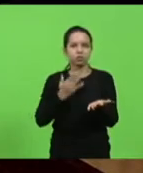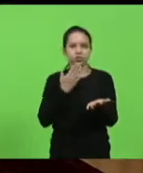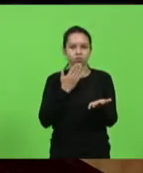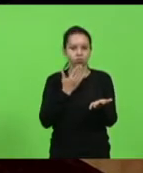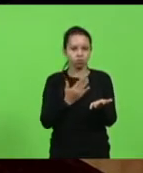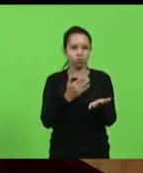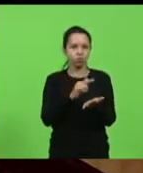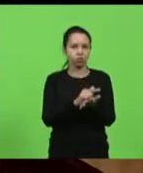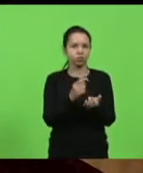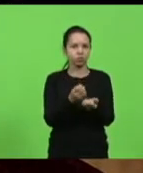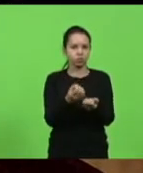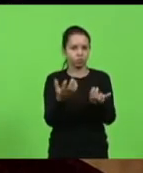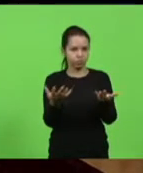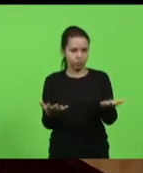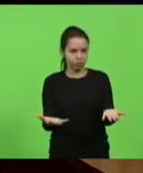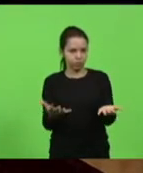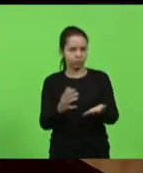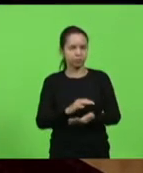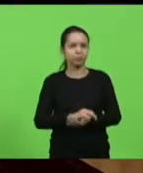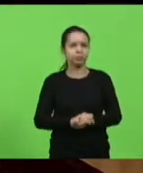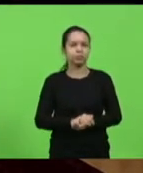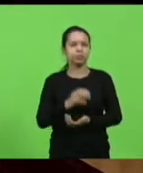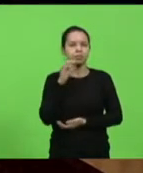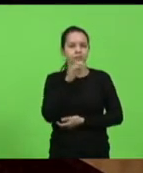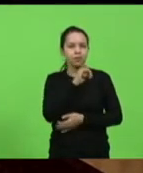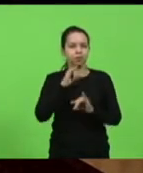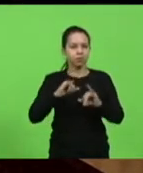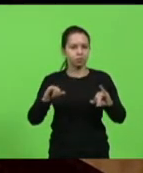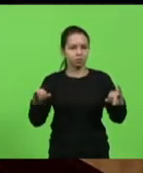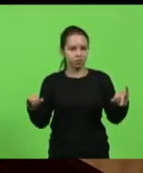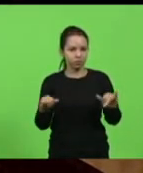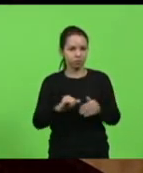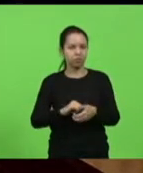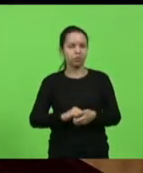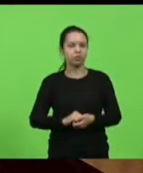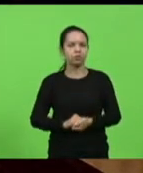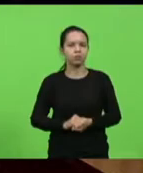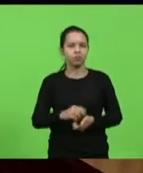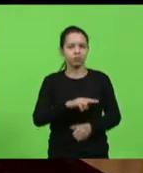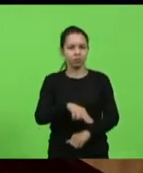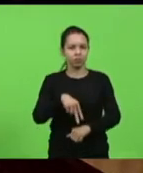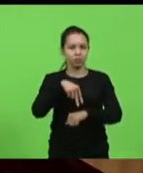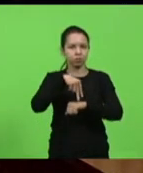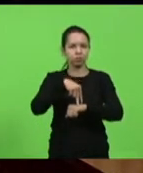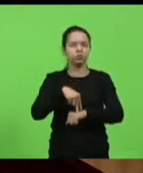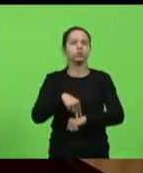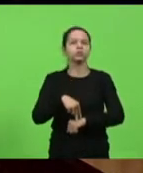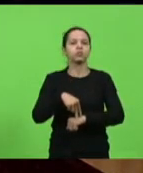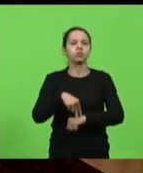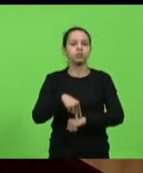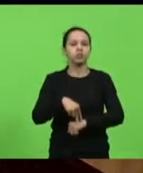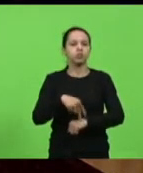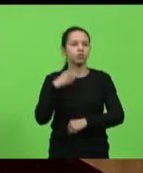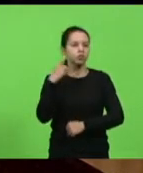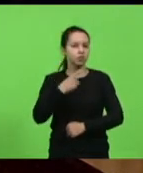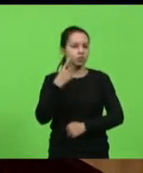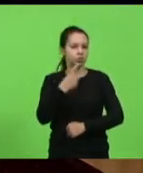procedesse à distribuição. Breves comunicações. Fizeram uso da palavra os senhores deputados